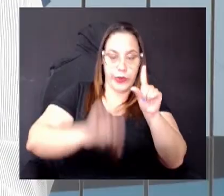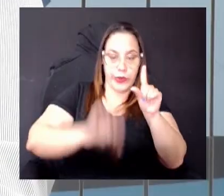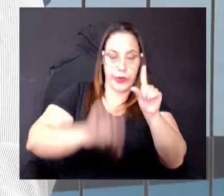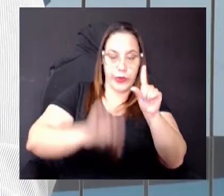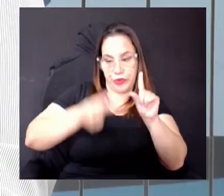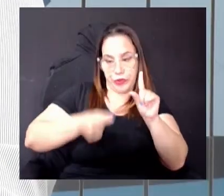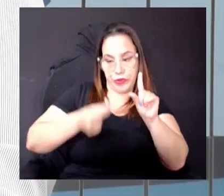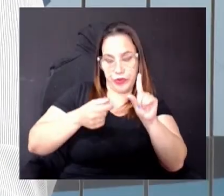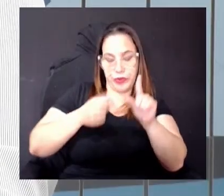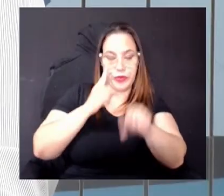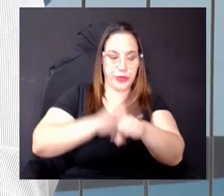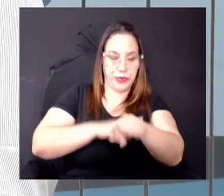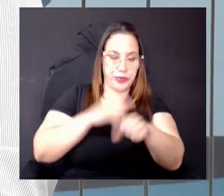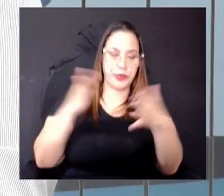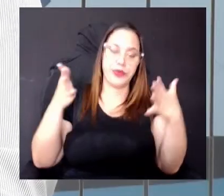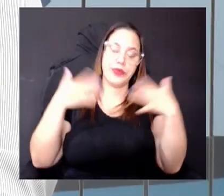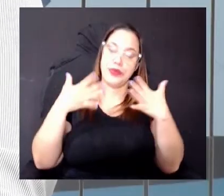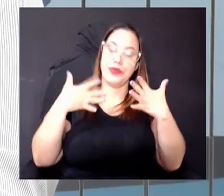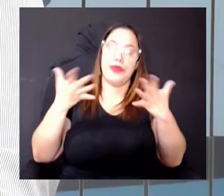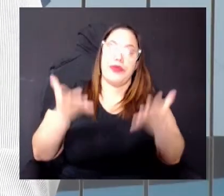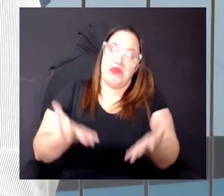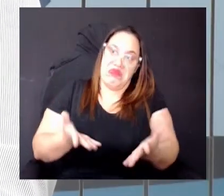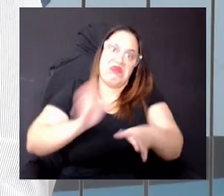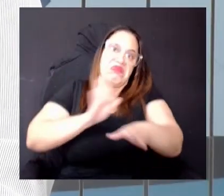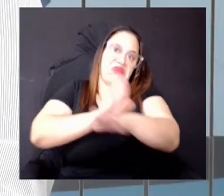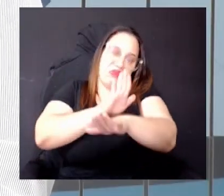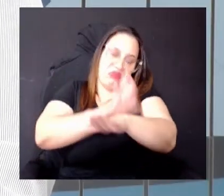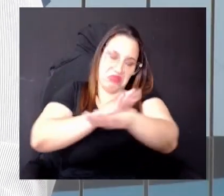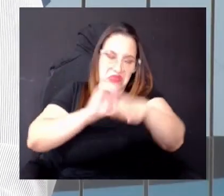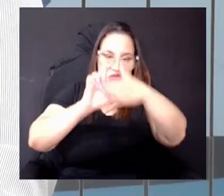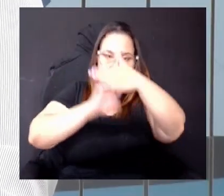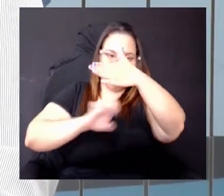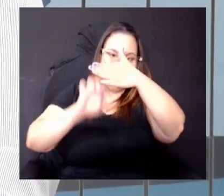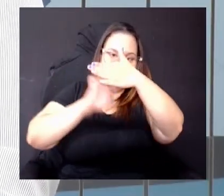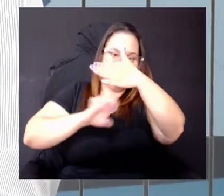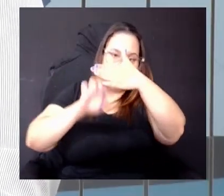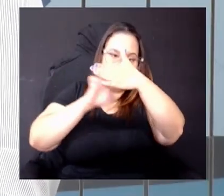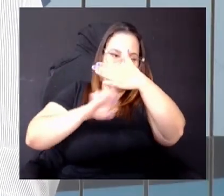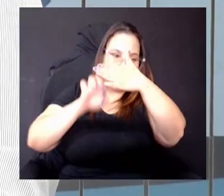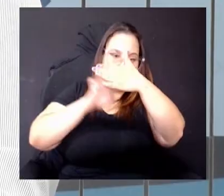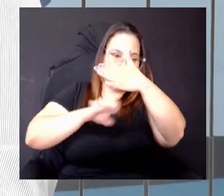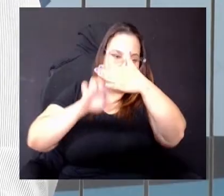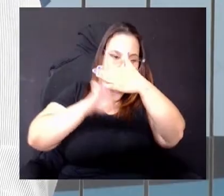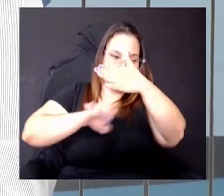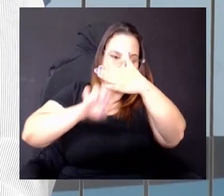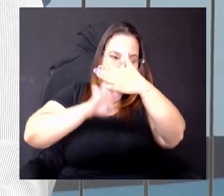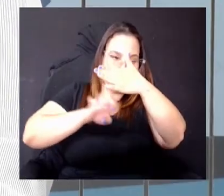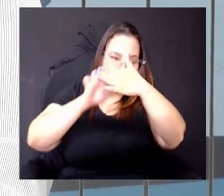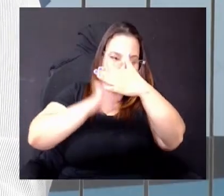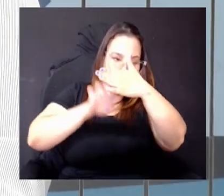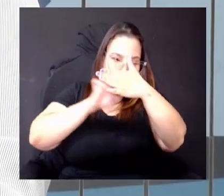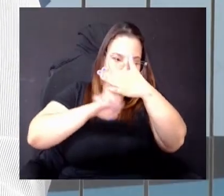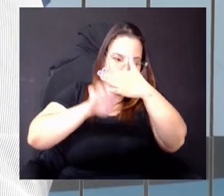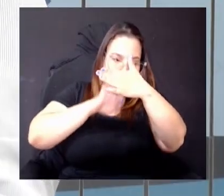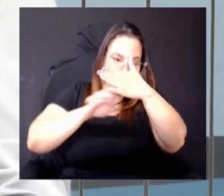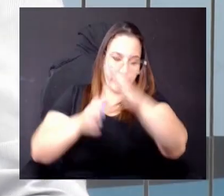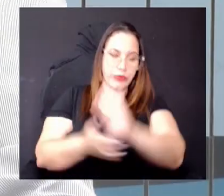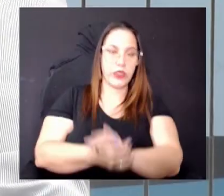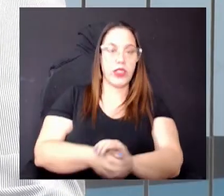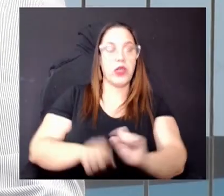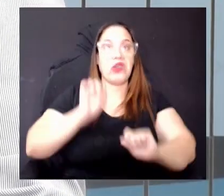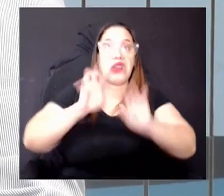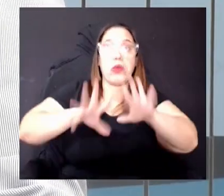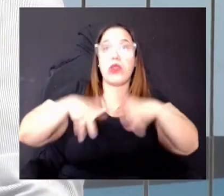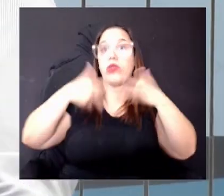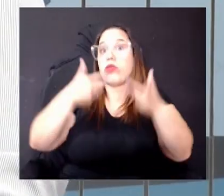verão vem, de alguma maneira, ajudar as empresas, muitas delas, a diminuir as suas contas com energia elétrica, sobretudo em